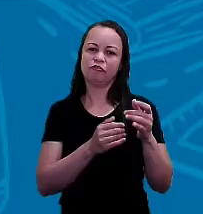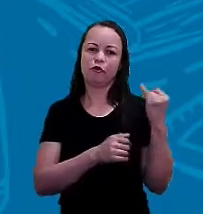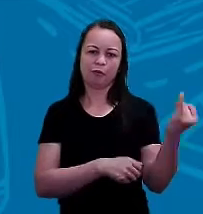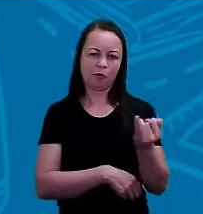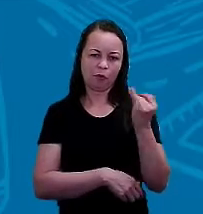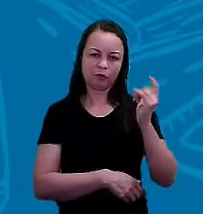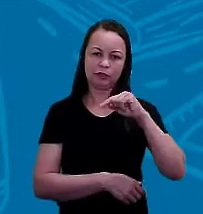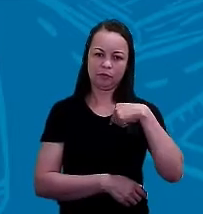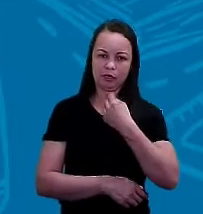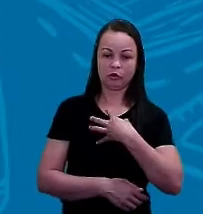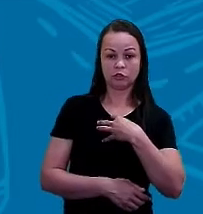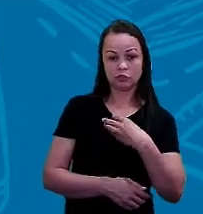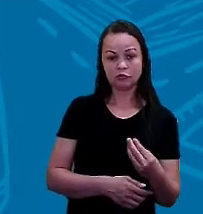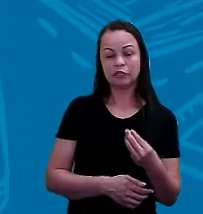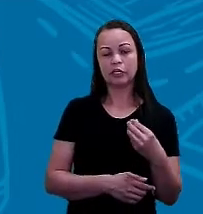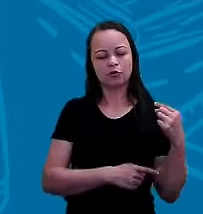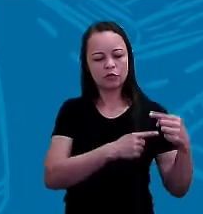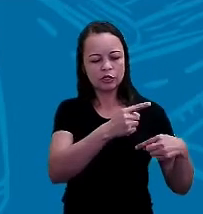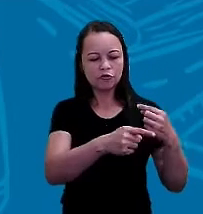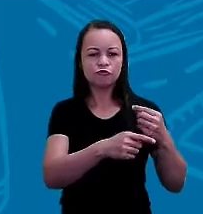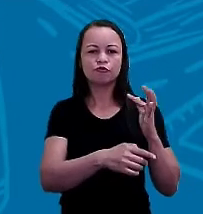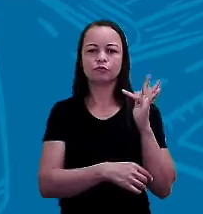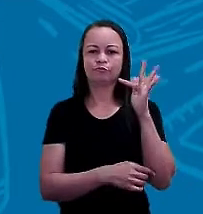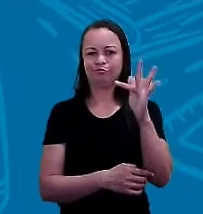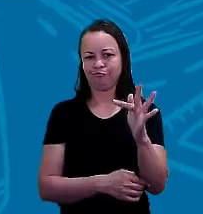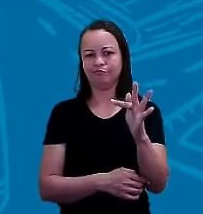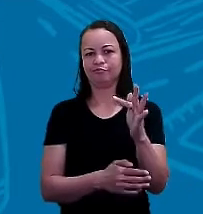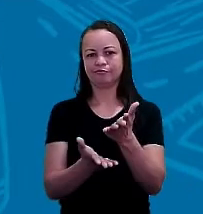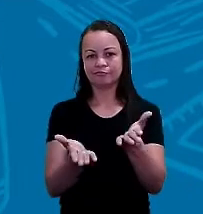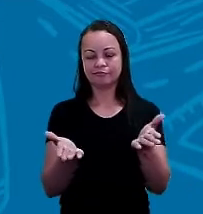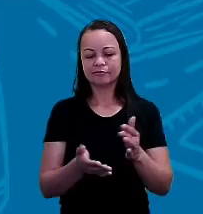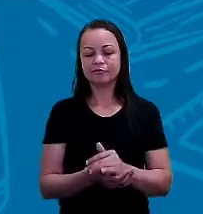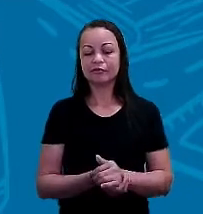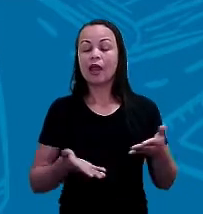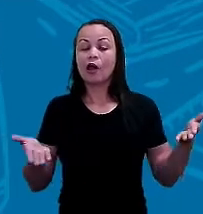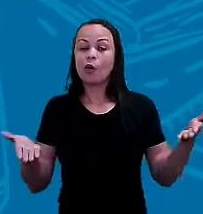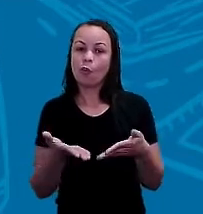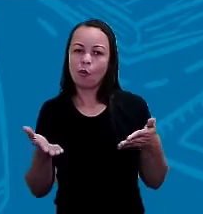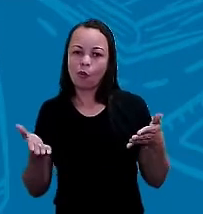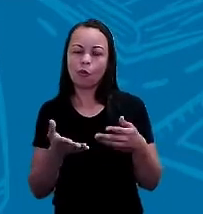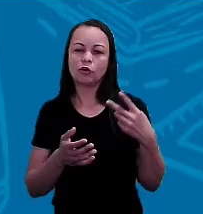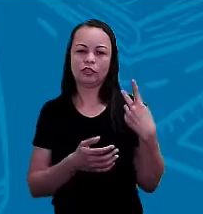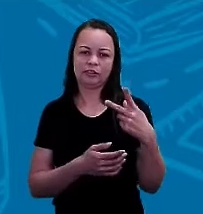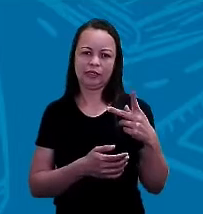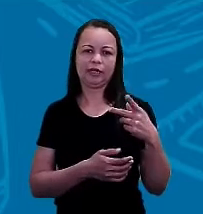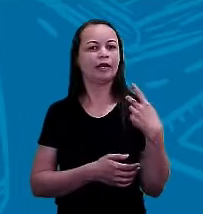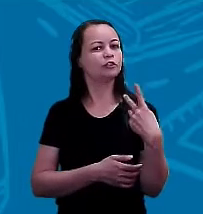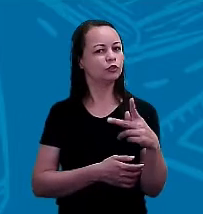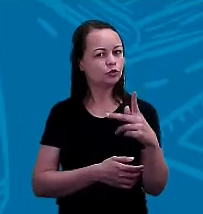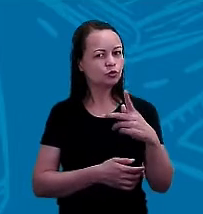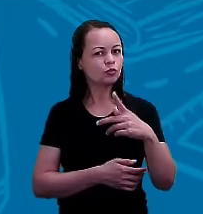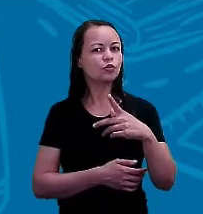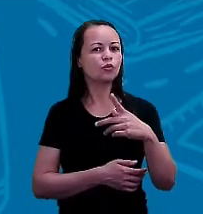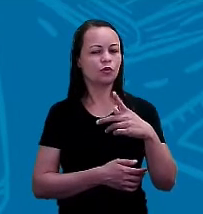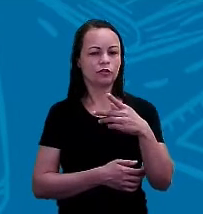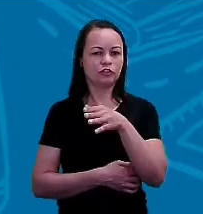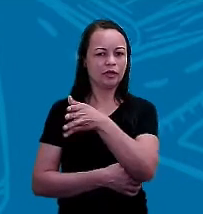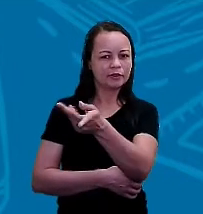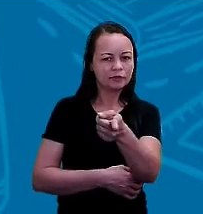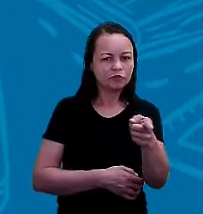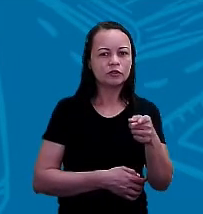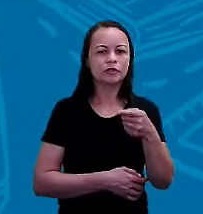filhos e a nossa futura geração, tá? Hoje aqui a gente está na sua geração, em vocês,